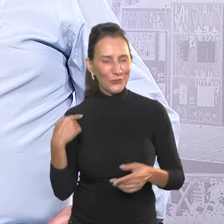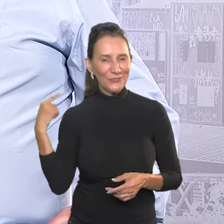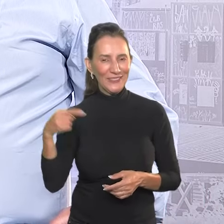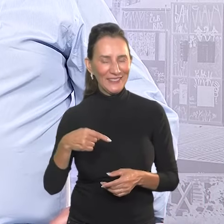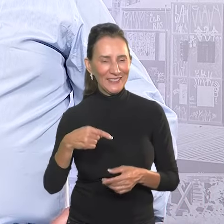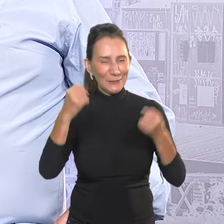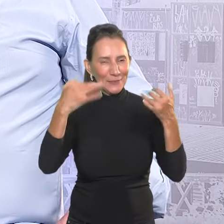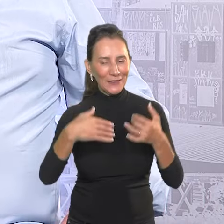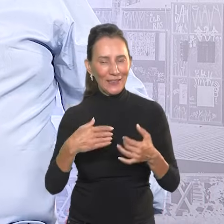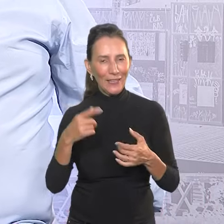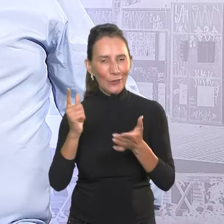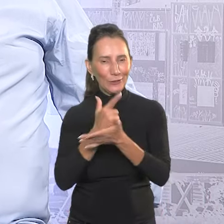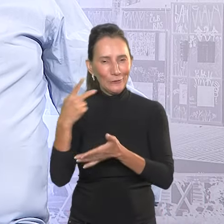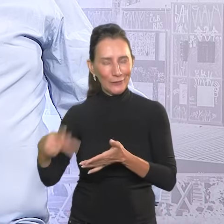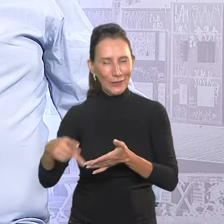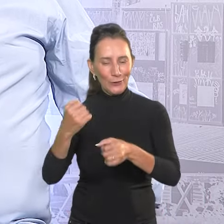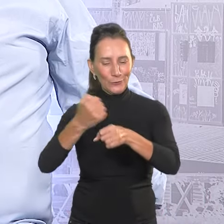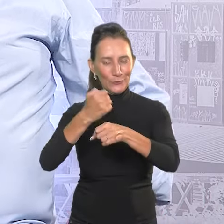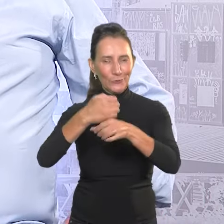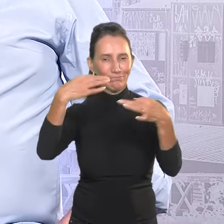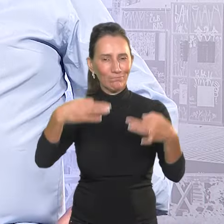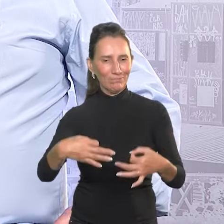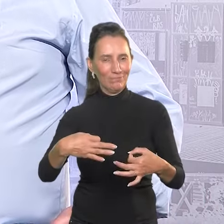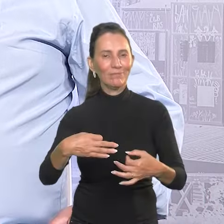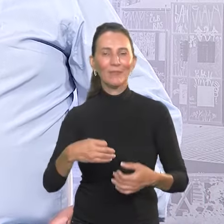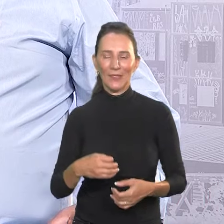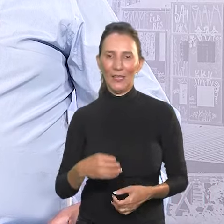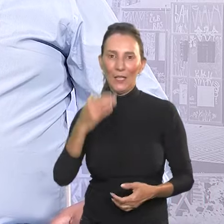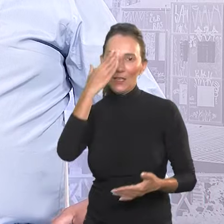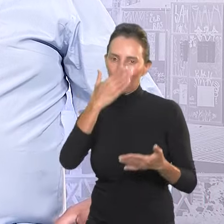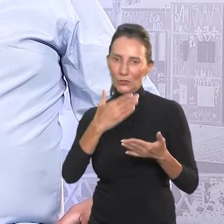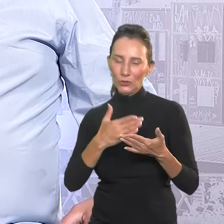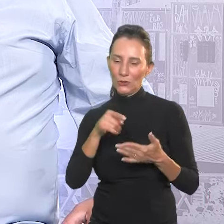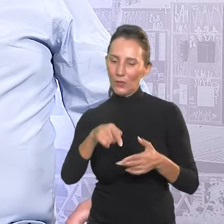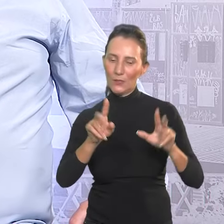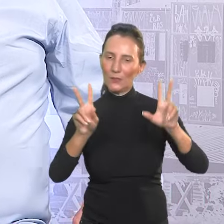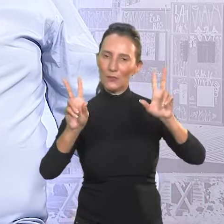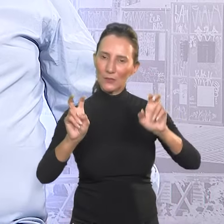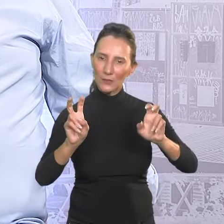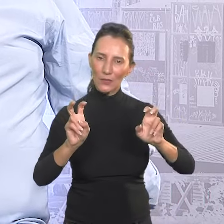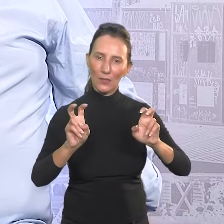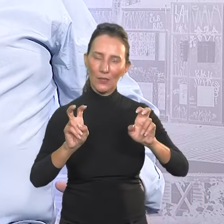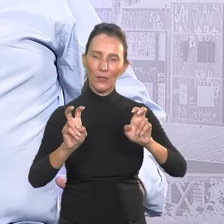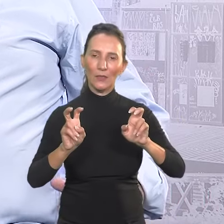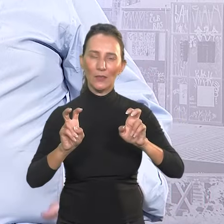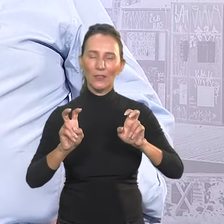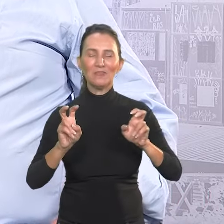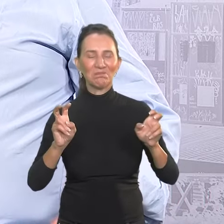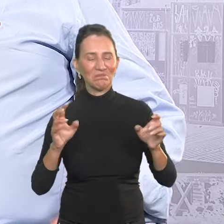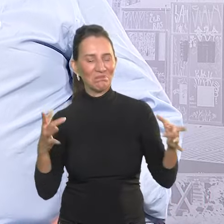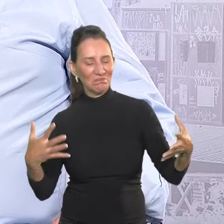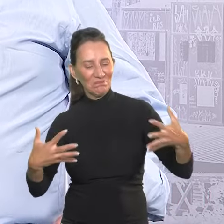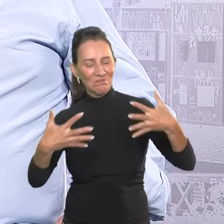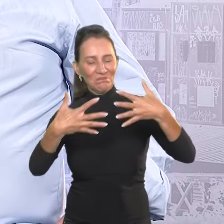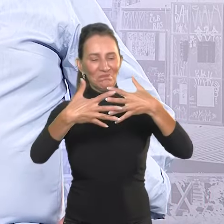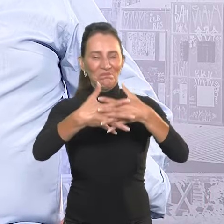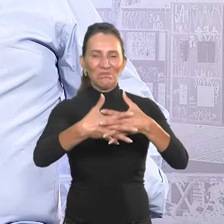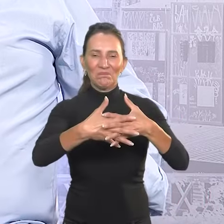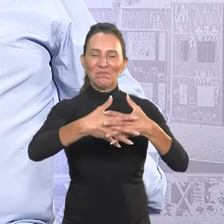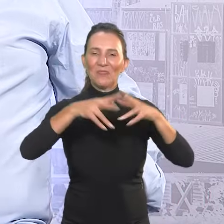tema Construindo Certo. Um tema que acredito que se entrelaça em vários